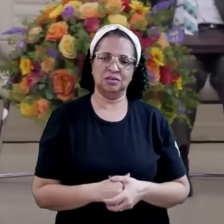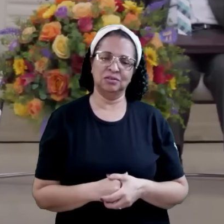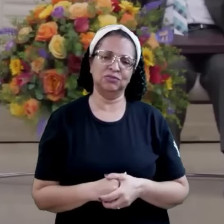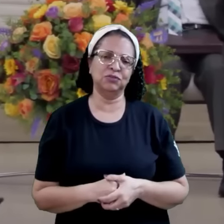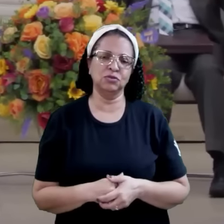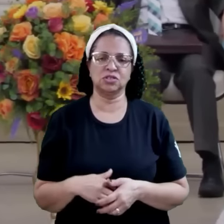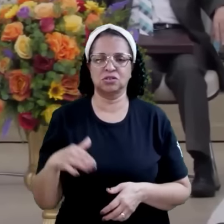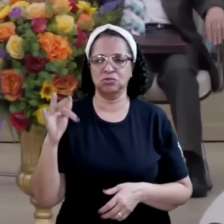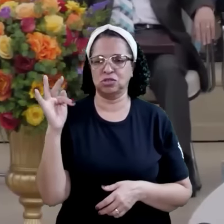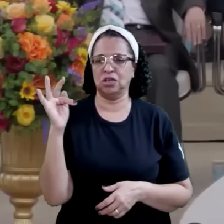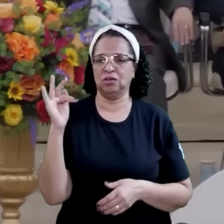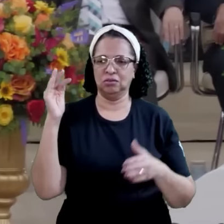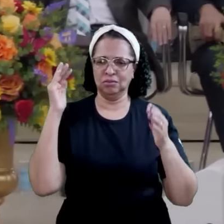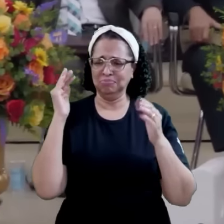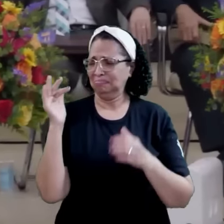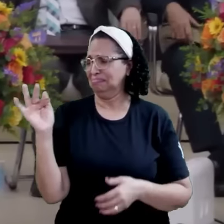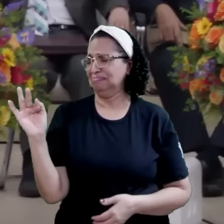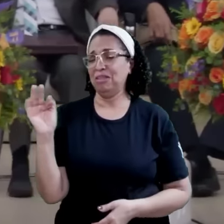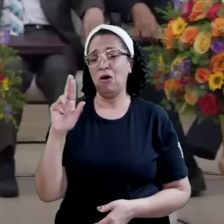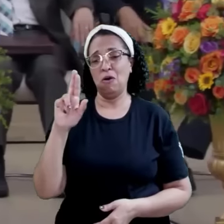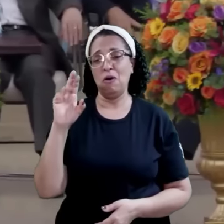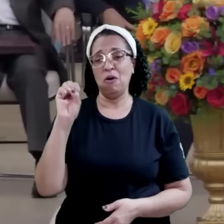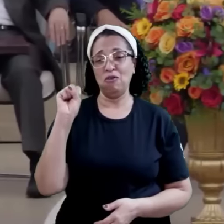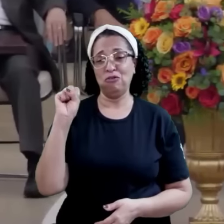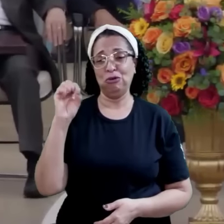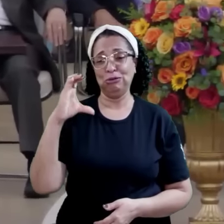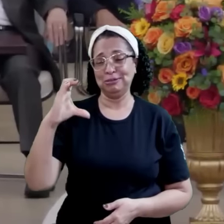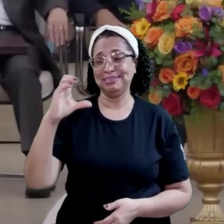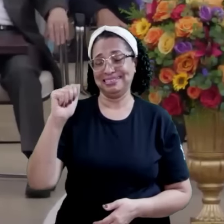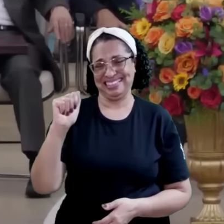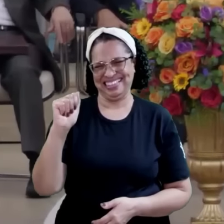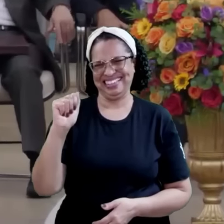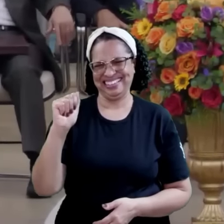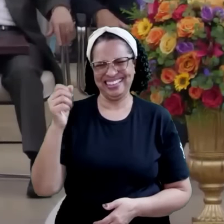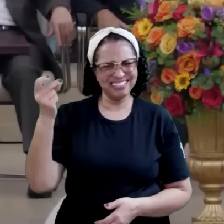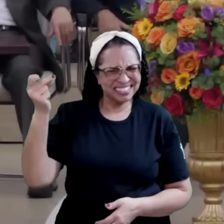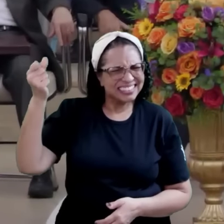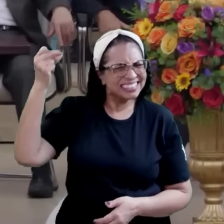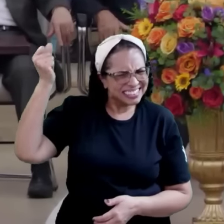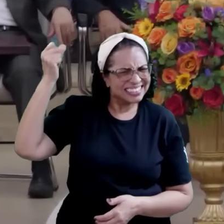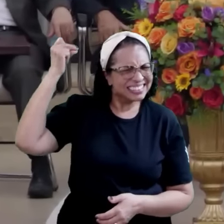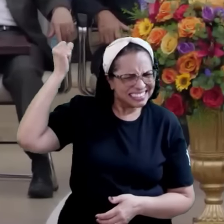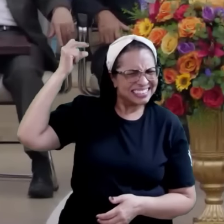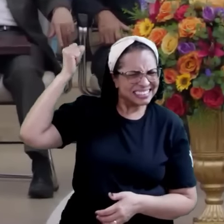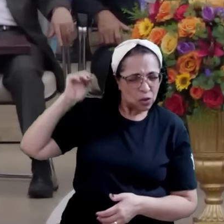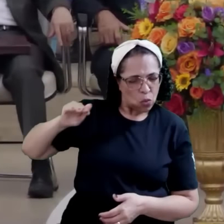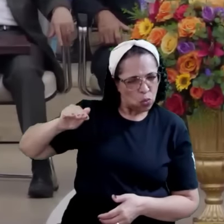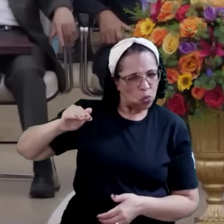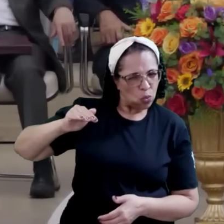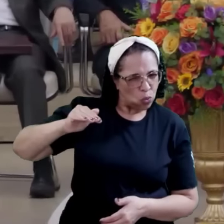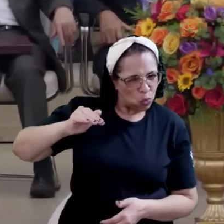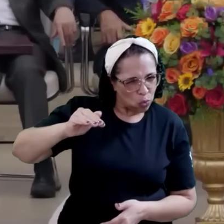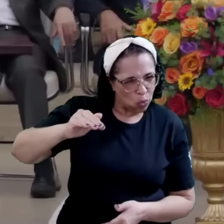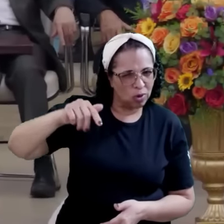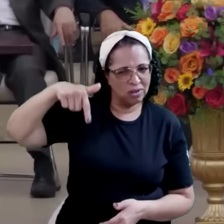não irmão não ri não porque tem mais gente no plenário conf fuso que você pode ofender